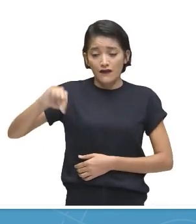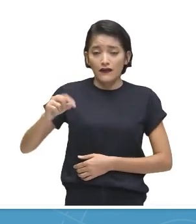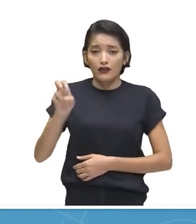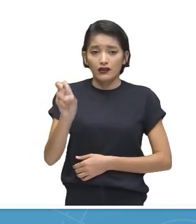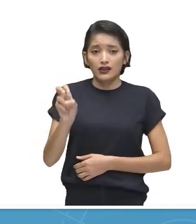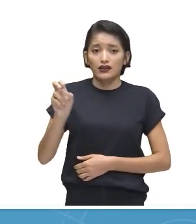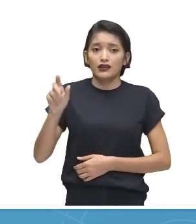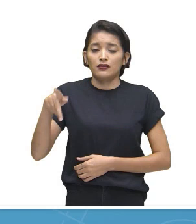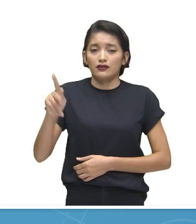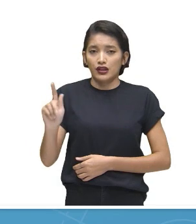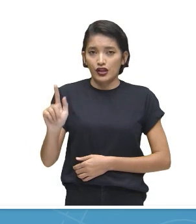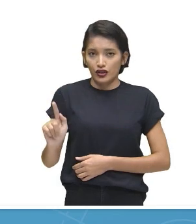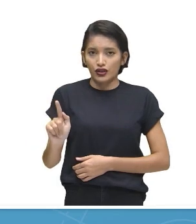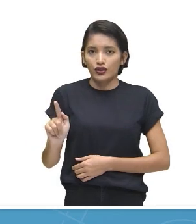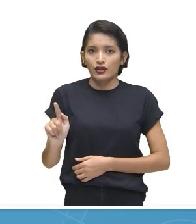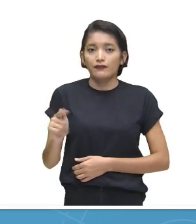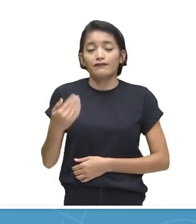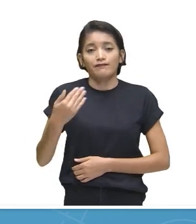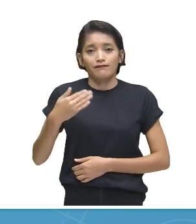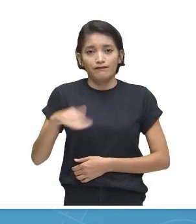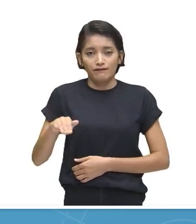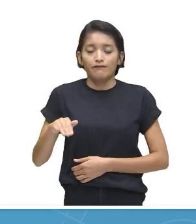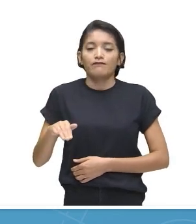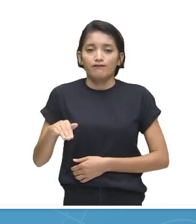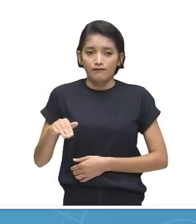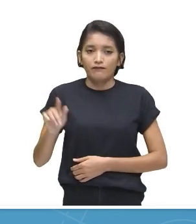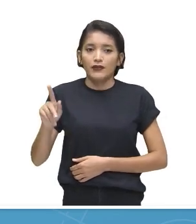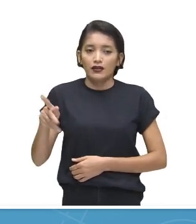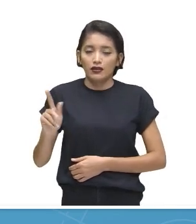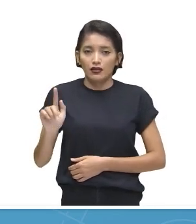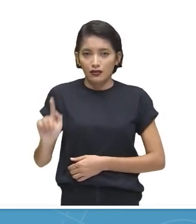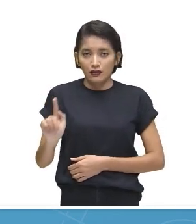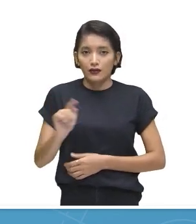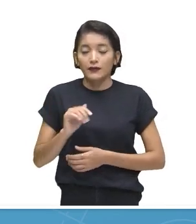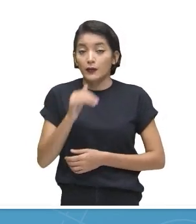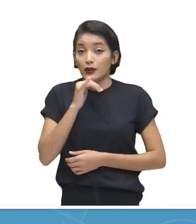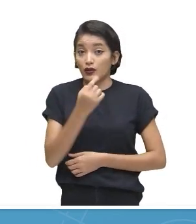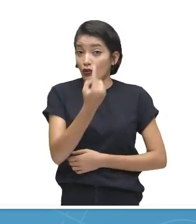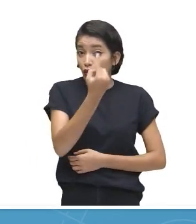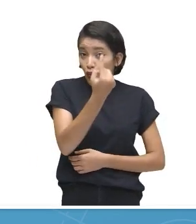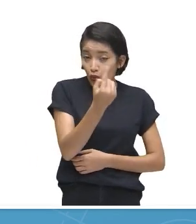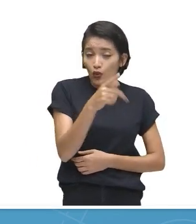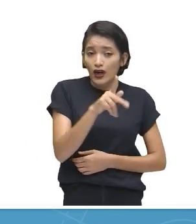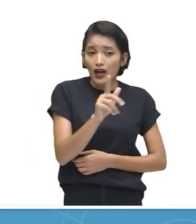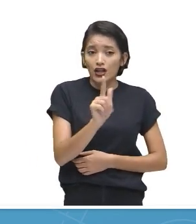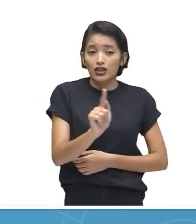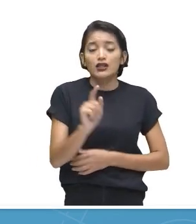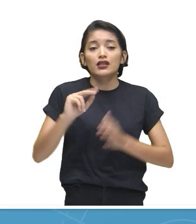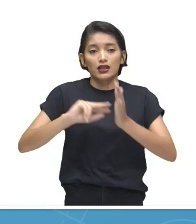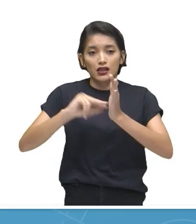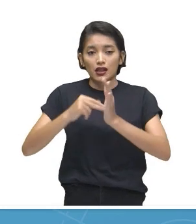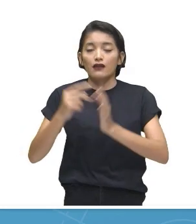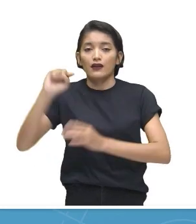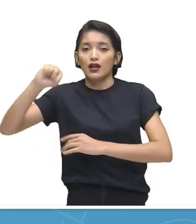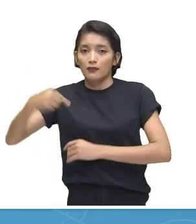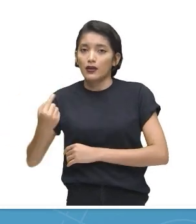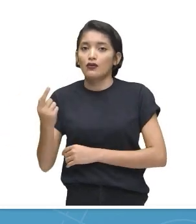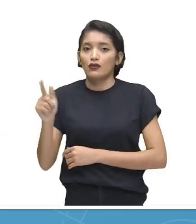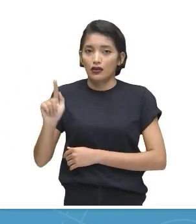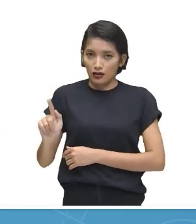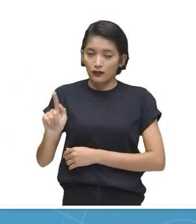0,5 quilos, é meio quilo, né? Então, se 1 quilo equivale a 1000